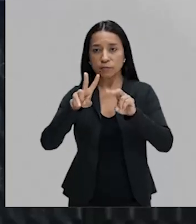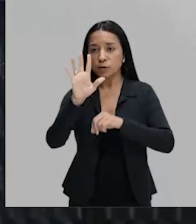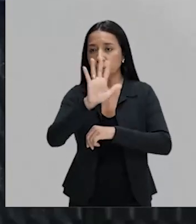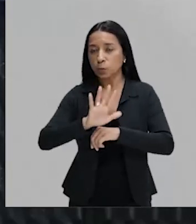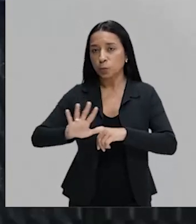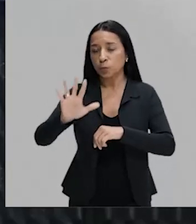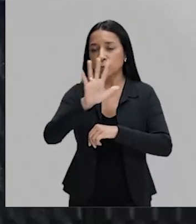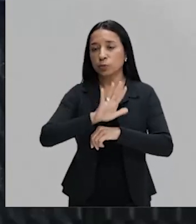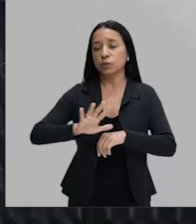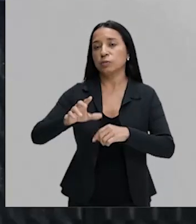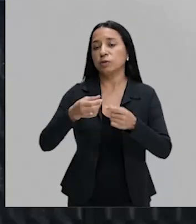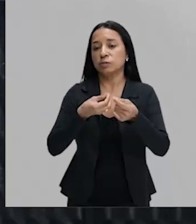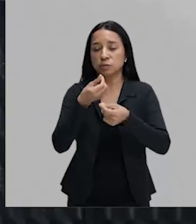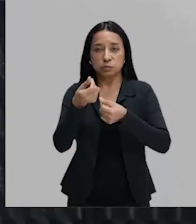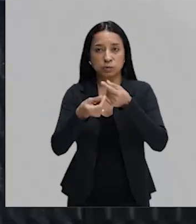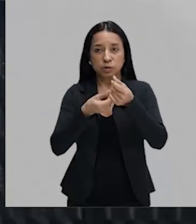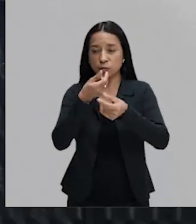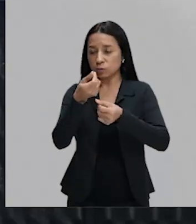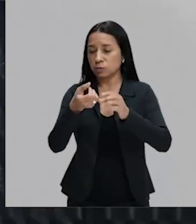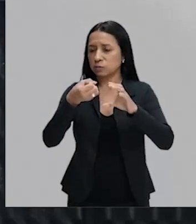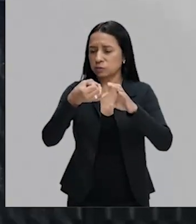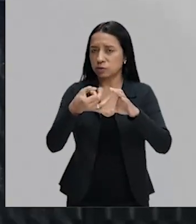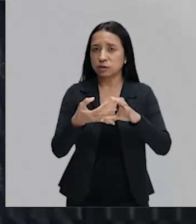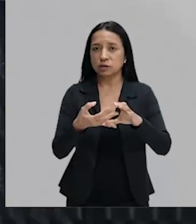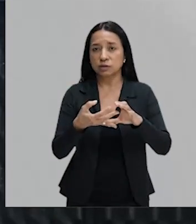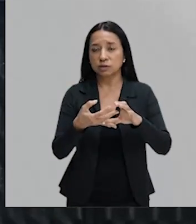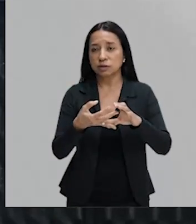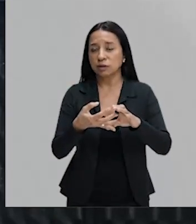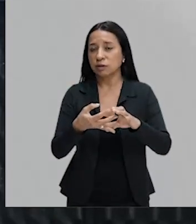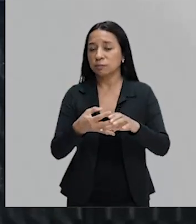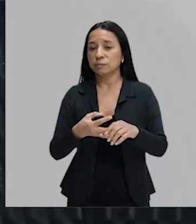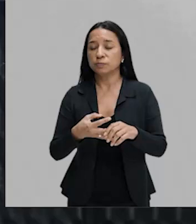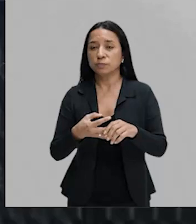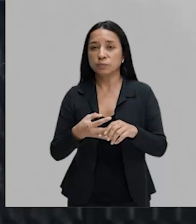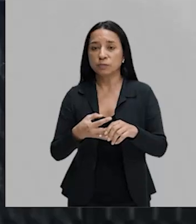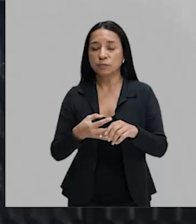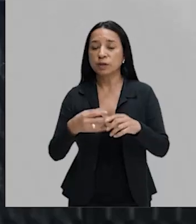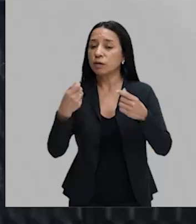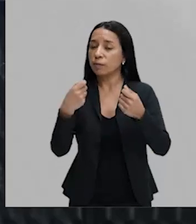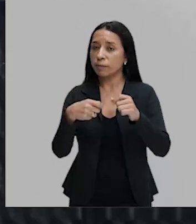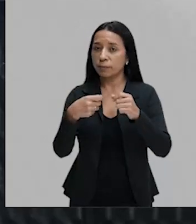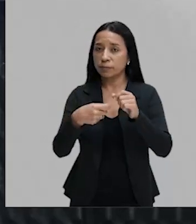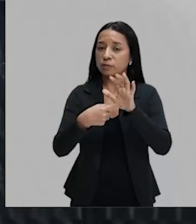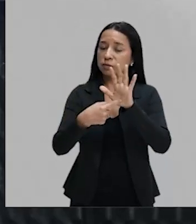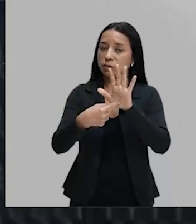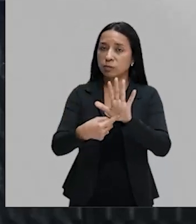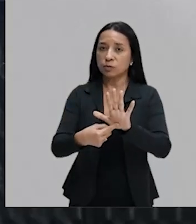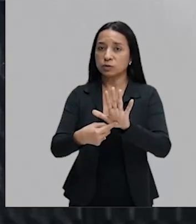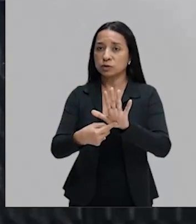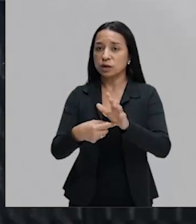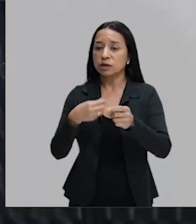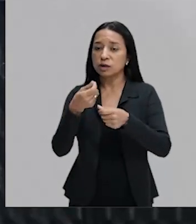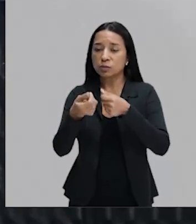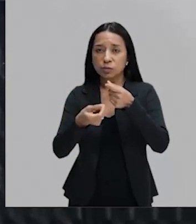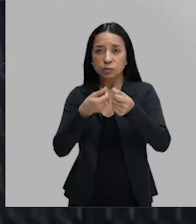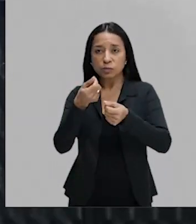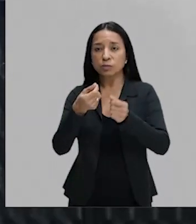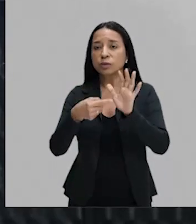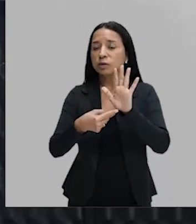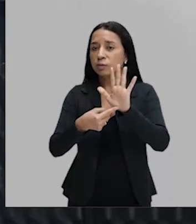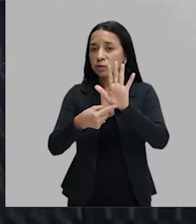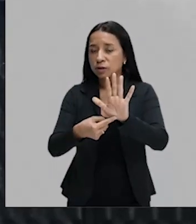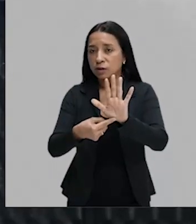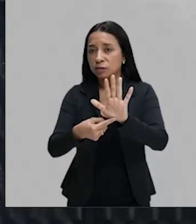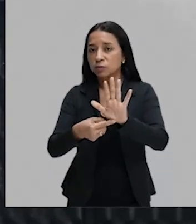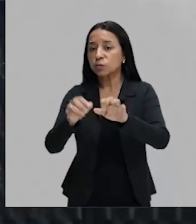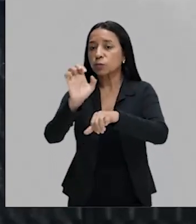não podemos negar que a economia que vai ser considerada como carro-chefe do